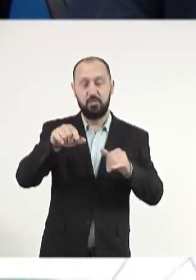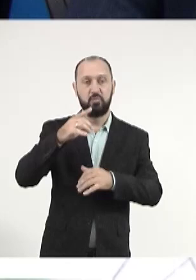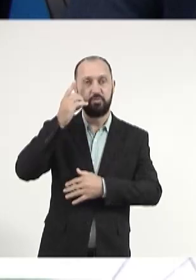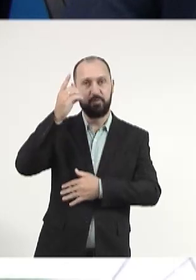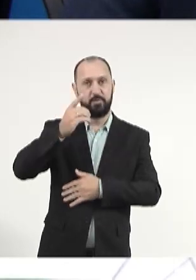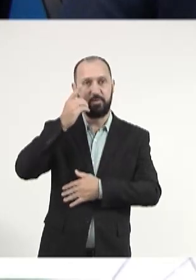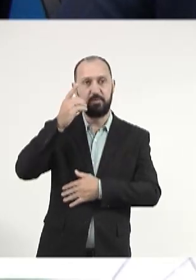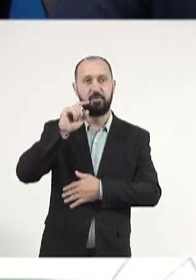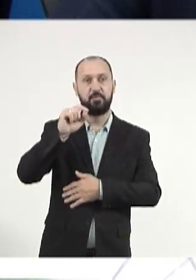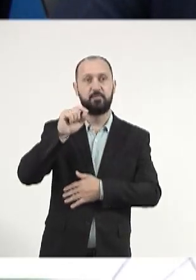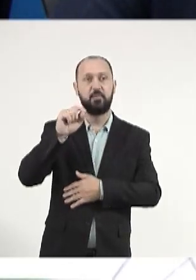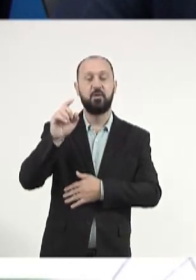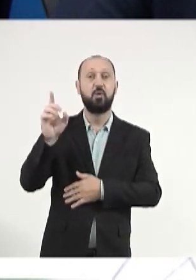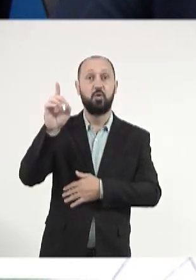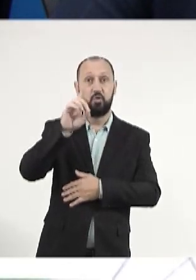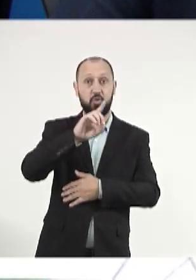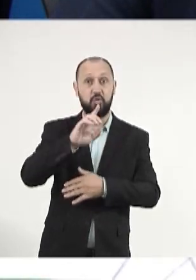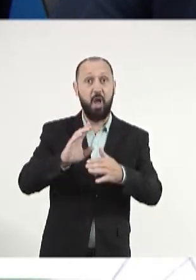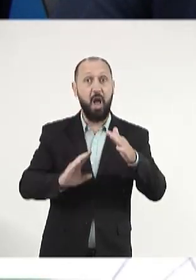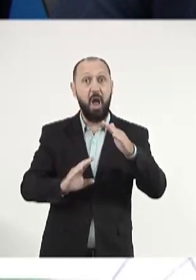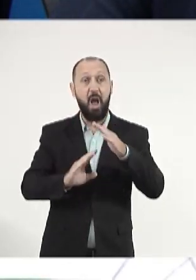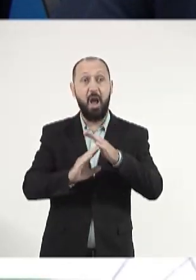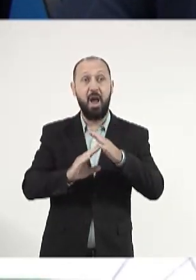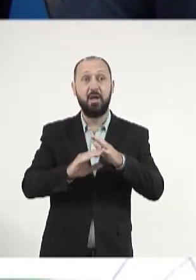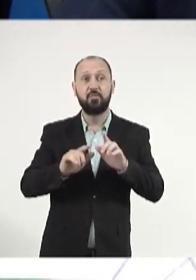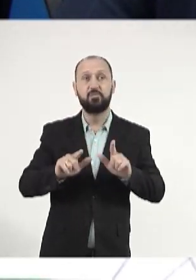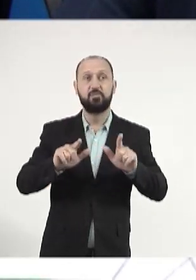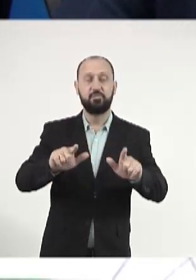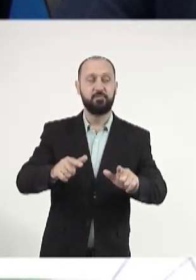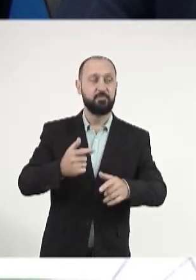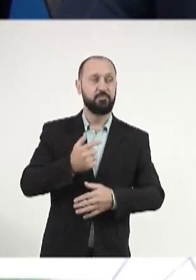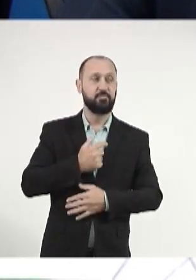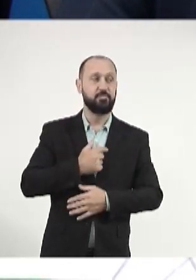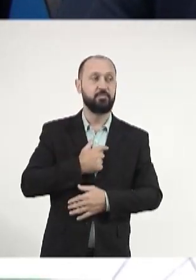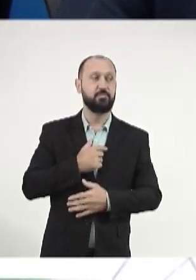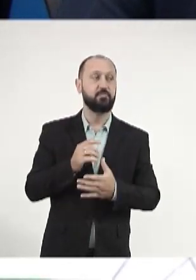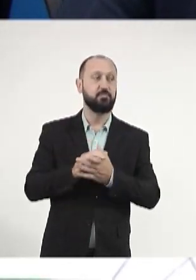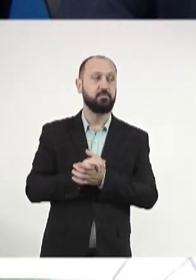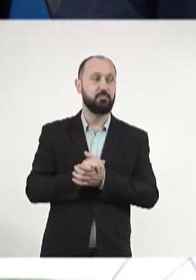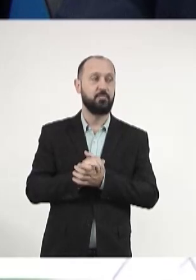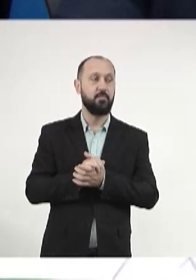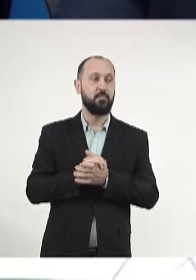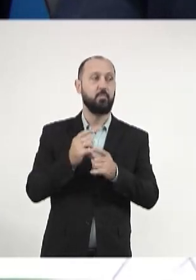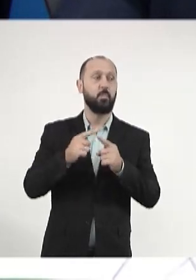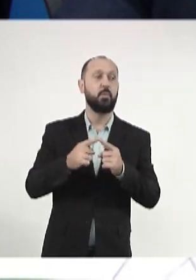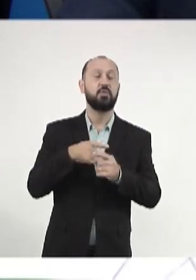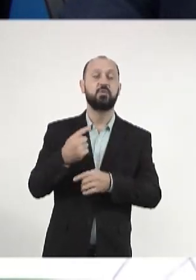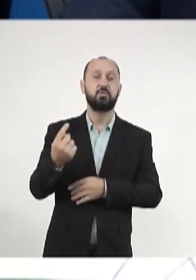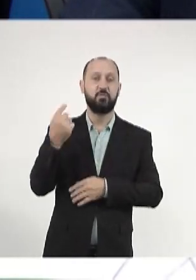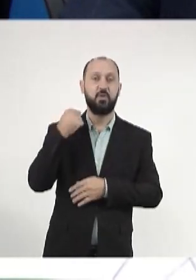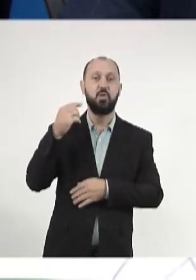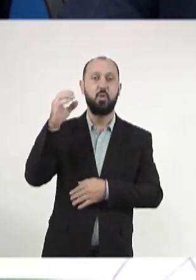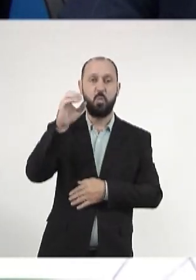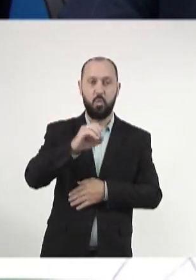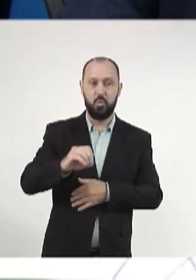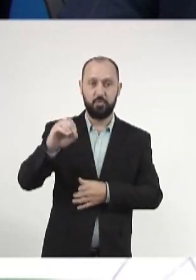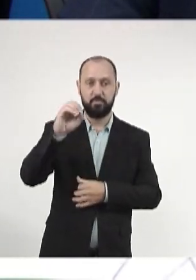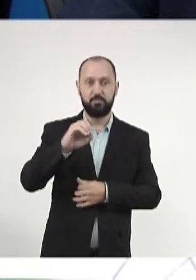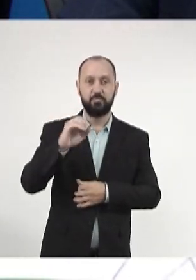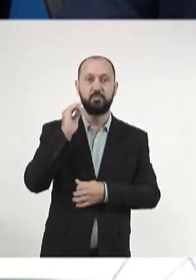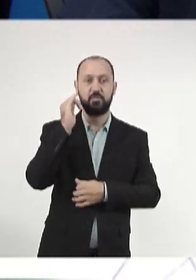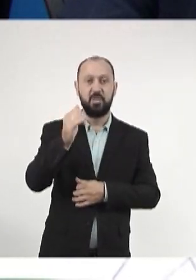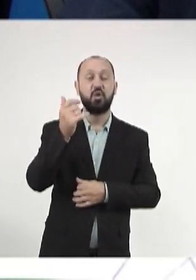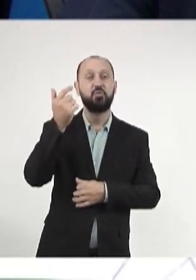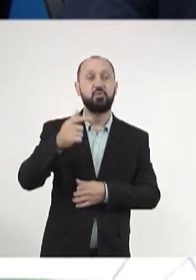deputados prazos para as comendas e títulos, porque nós vamos fazer no final de outubro. E comunicar